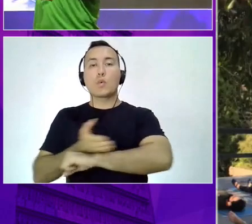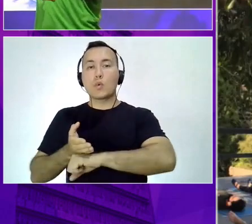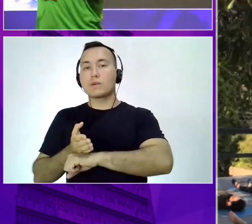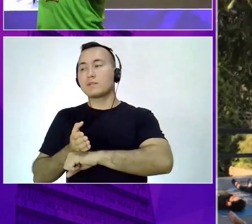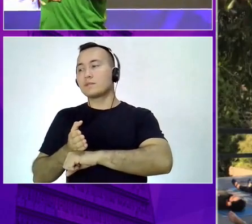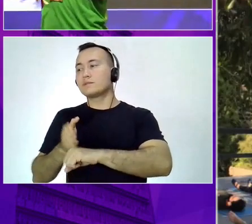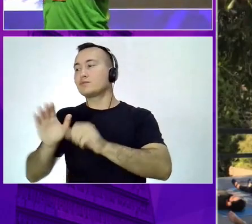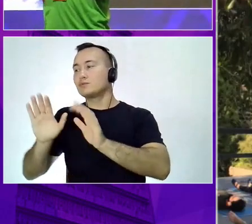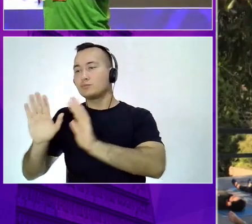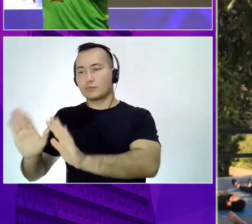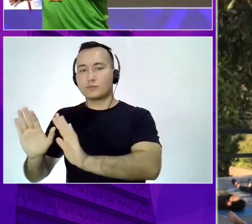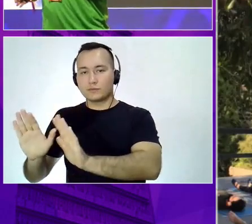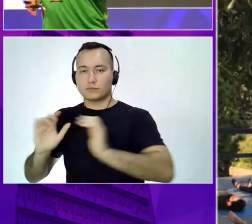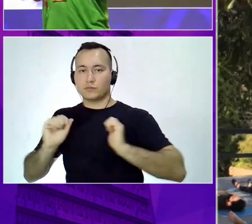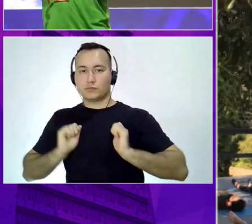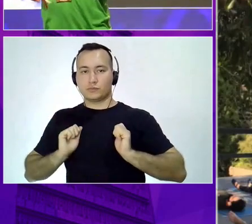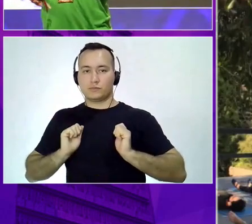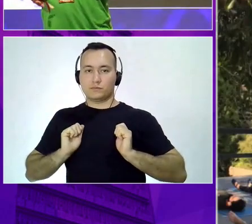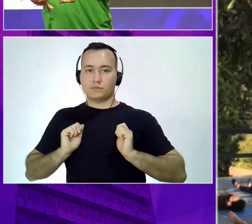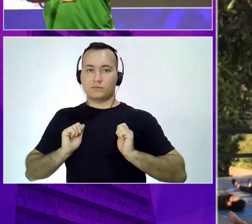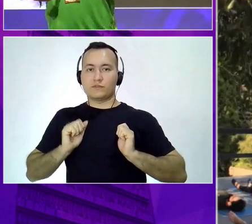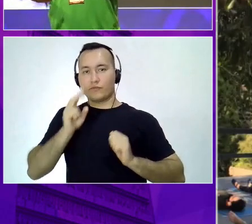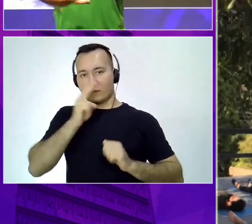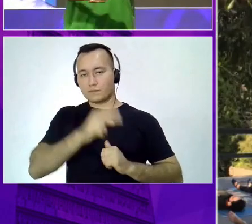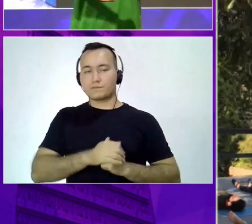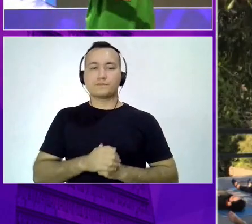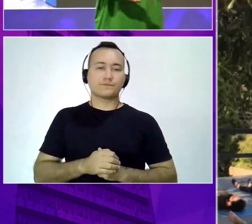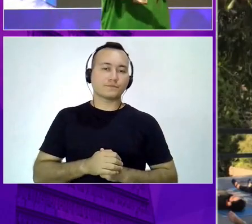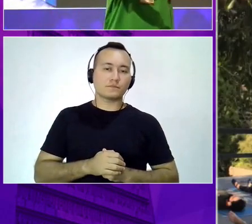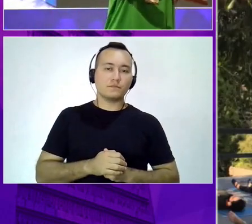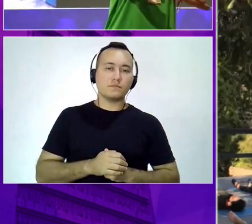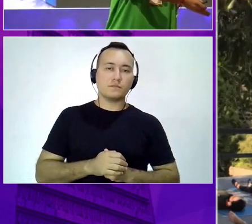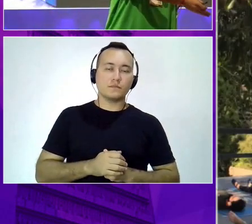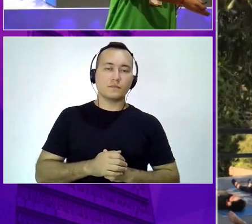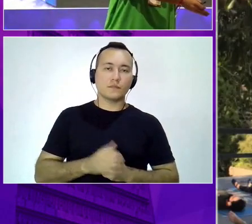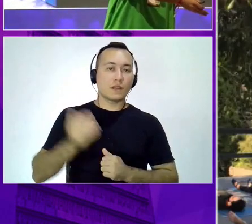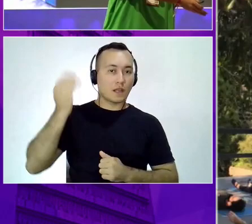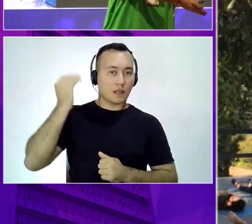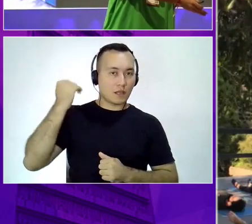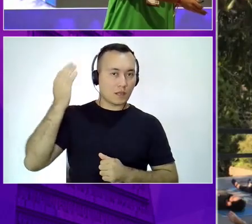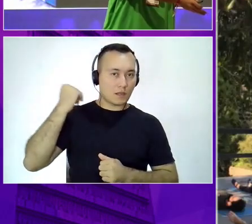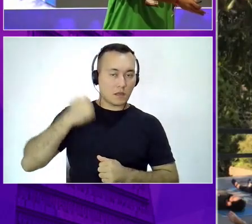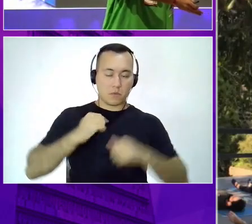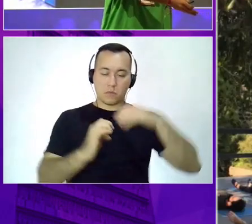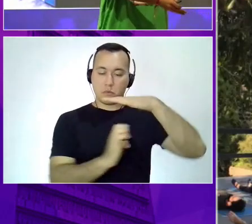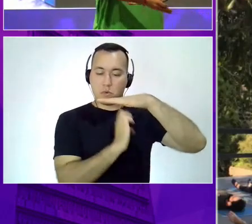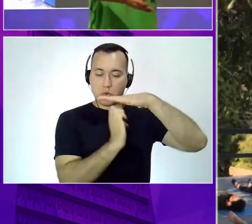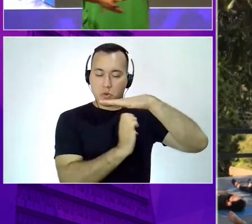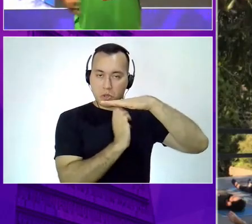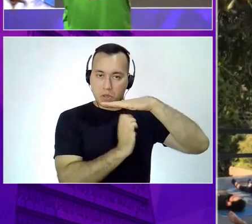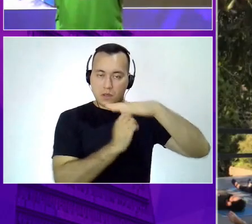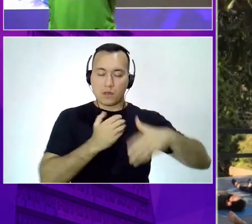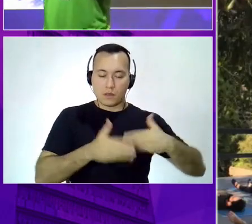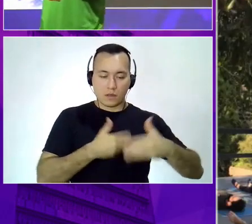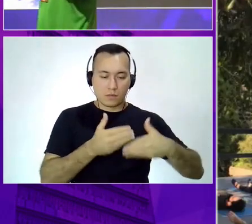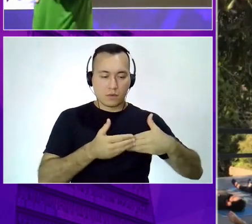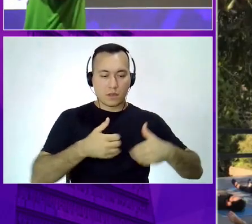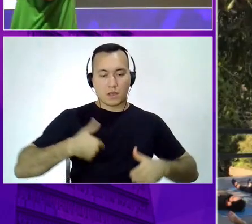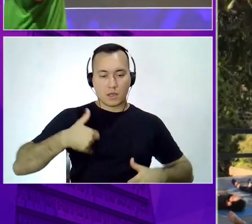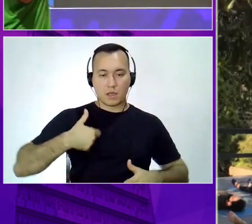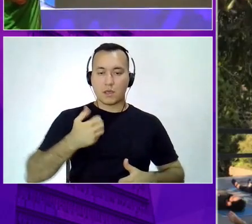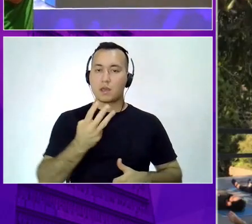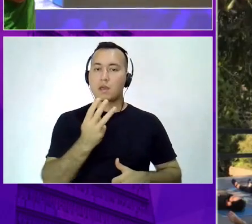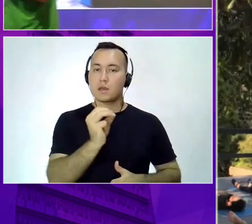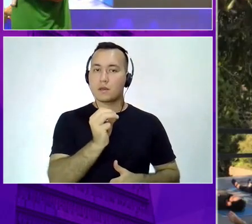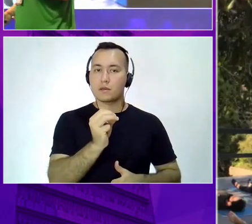3 vezes em 9 meses de uma empresa. Eu sempre tive empresa, desde 14 anos, como desenvolvedor, e de repente, com 30 anos, tive que ir para o